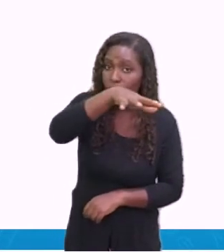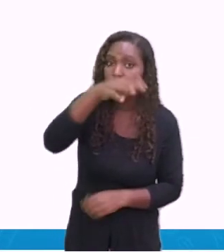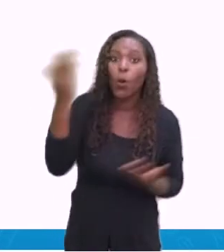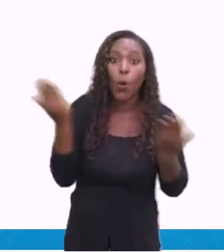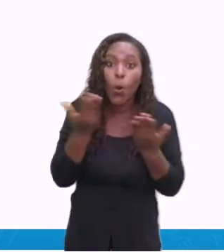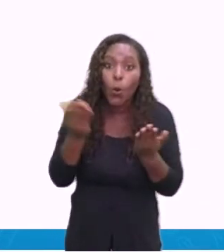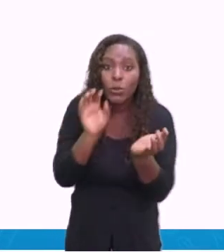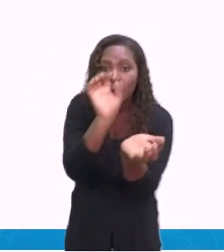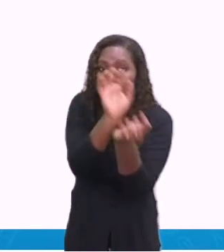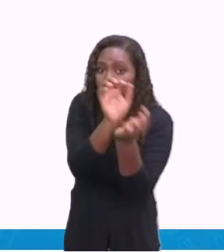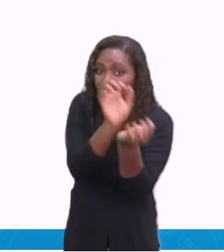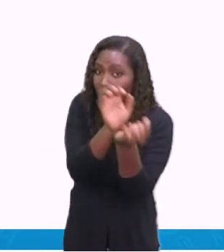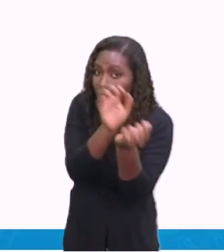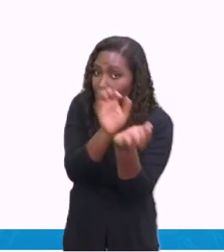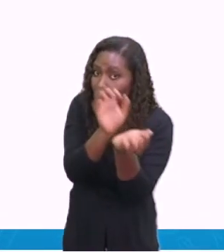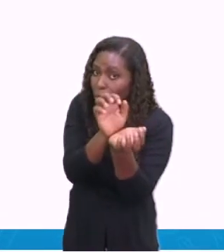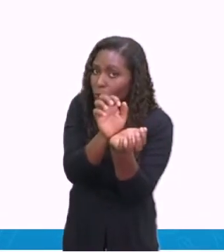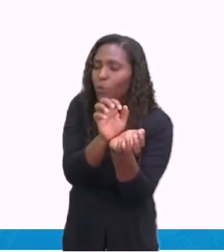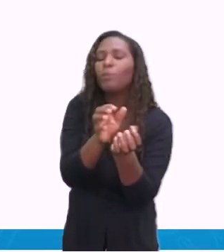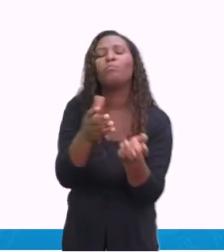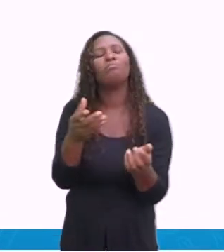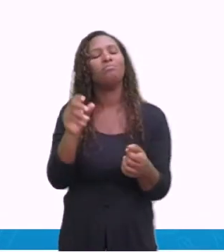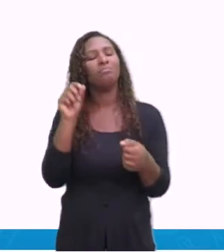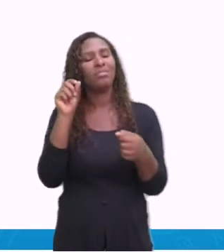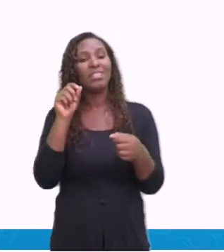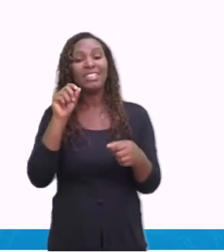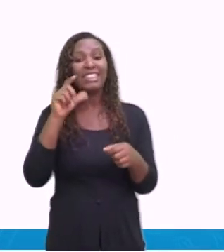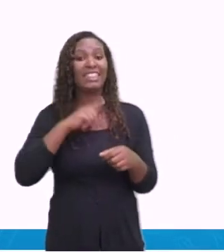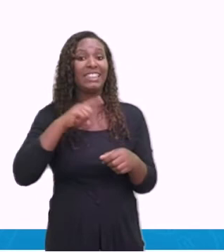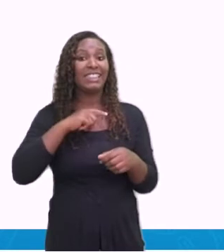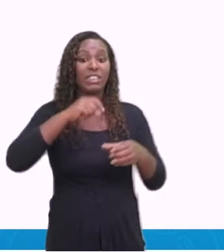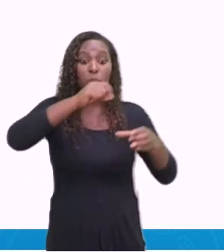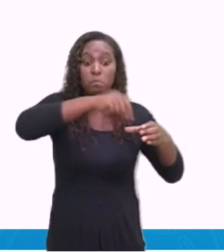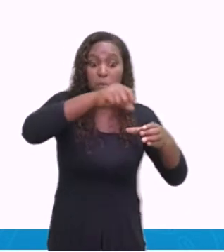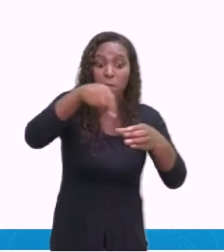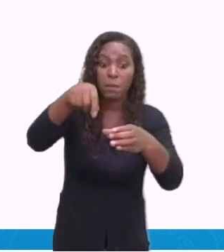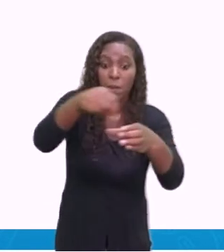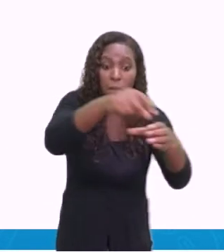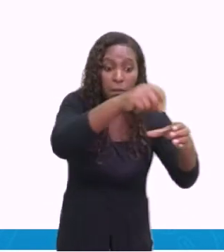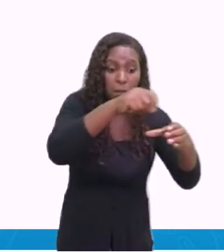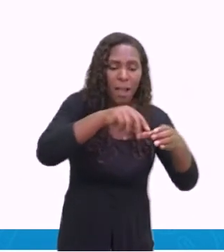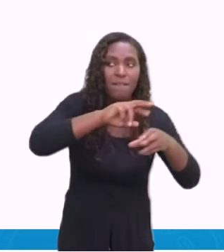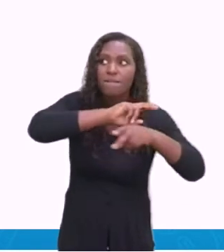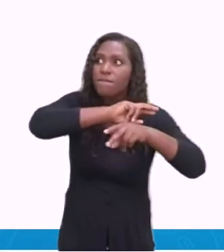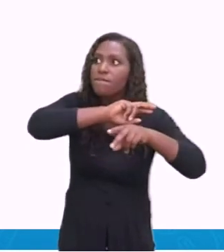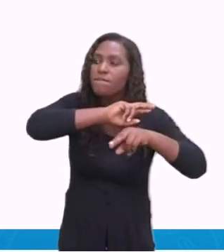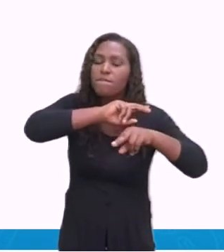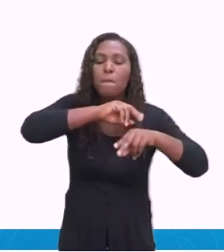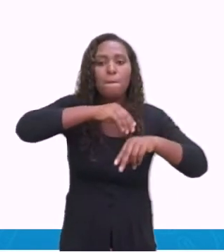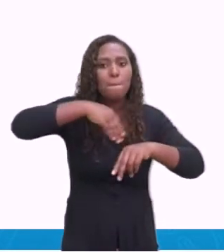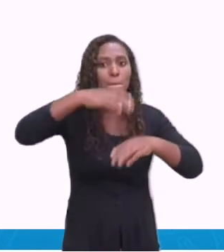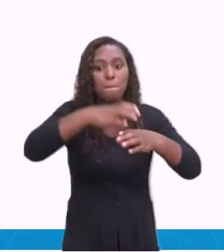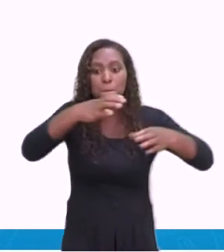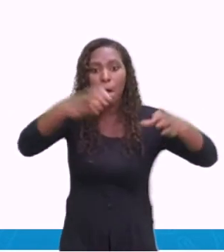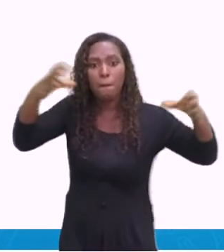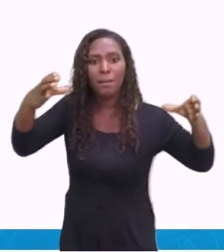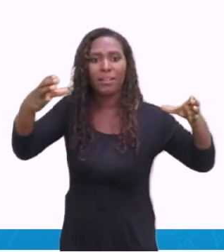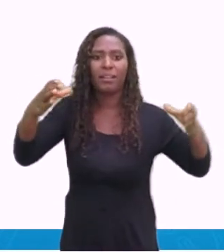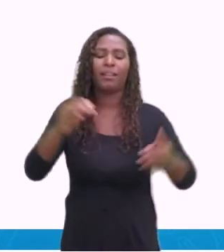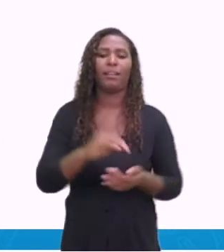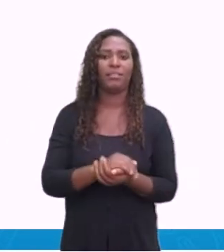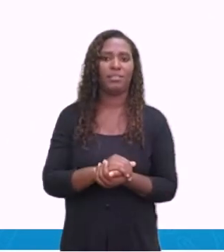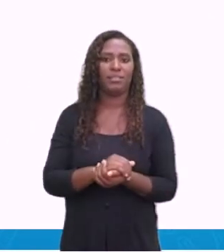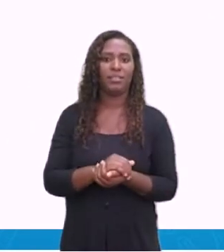Pernambuco. A produção da açúcar se tornou um negócio rentável. Então, quando se falava